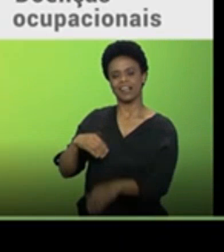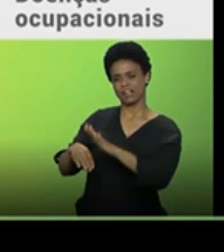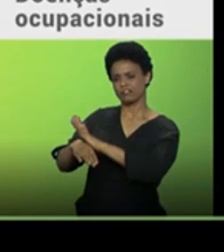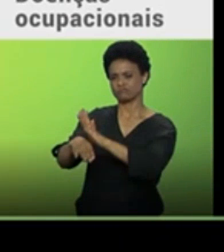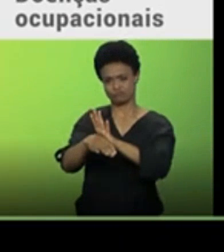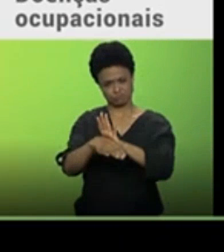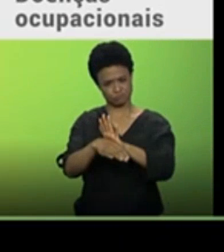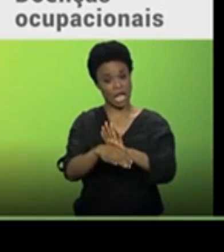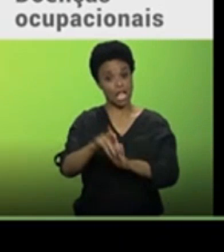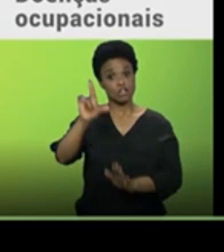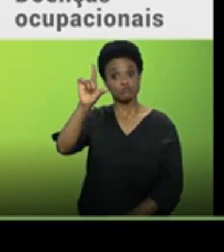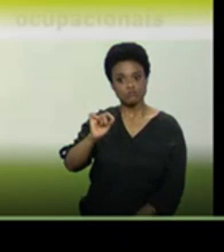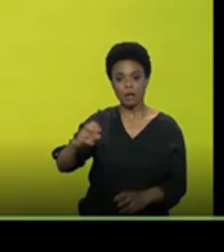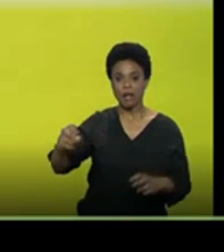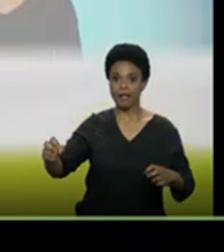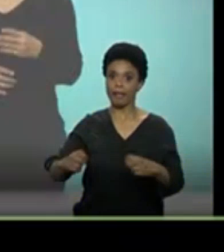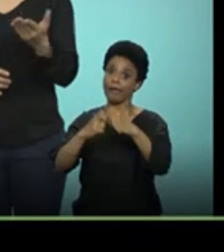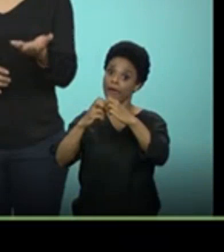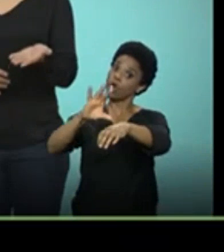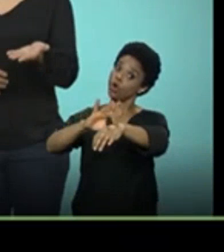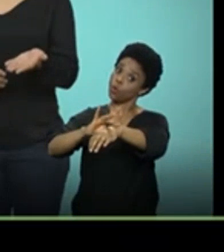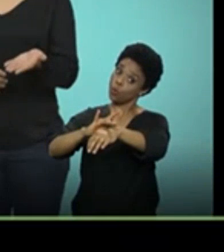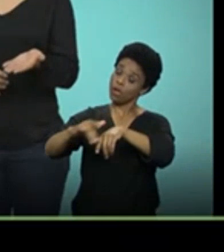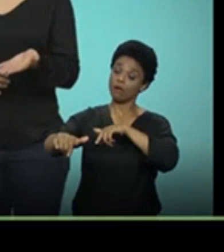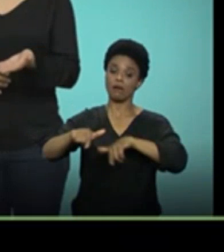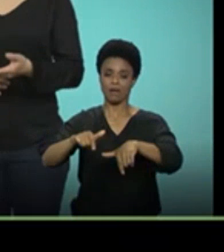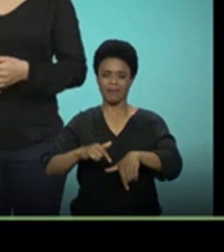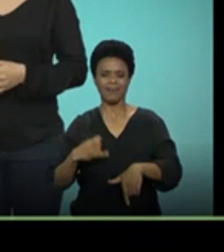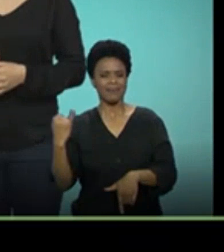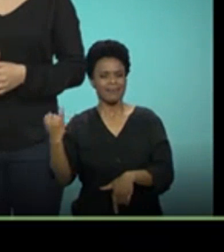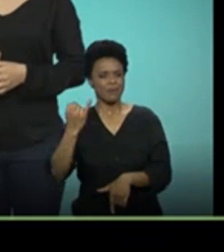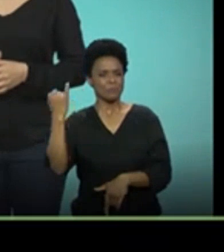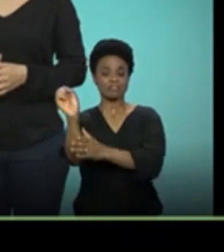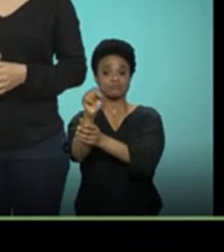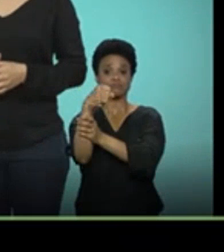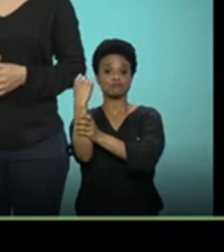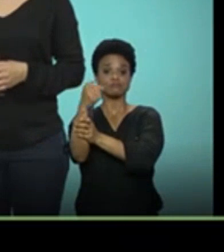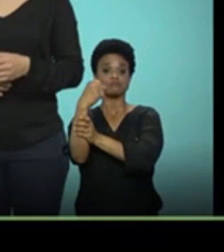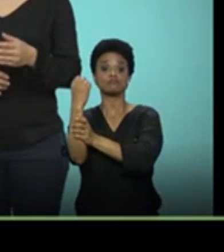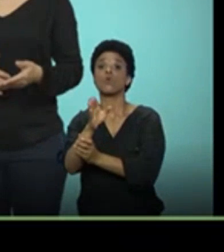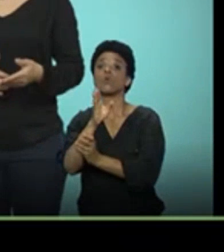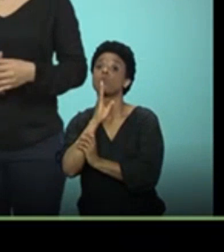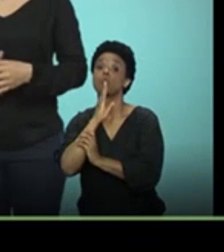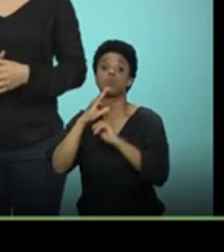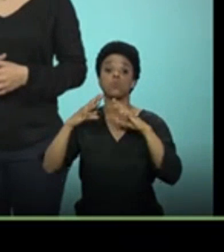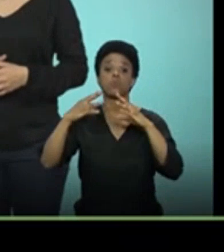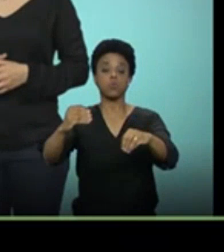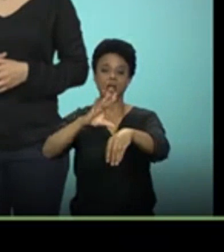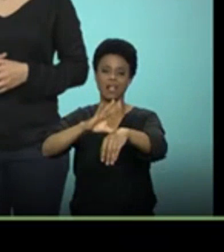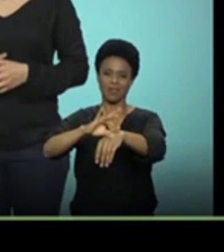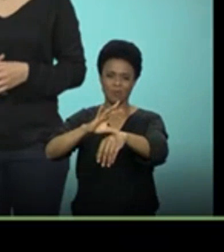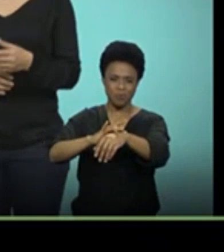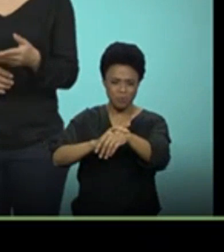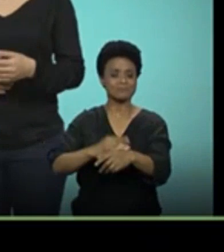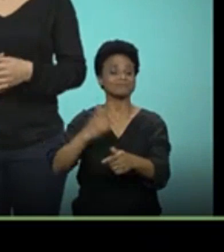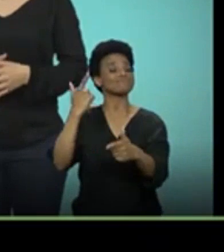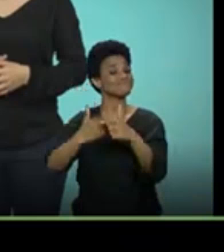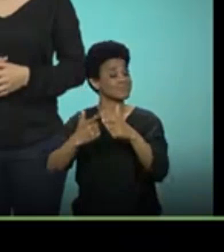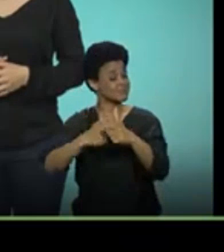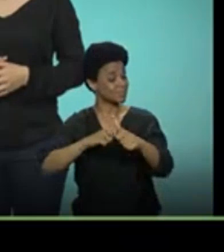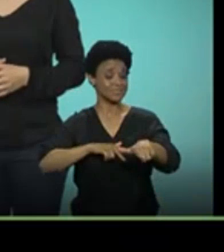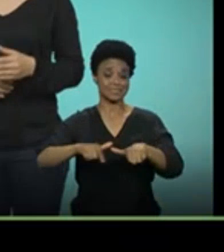muitos acidentes e doenças ocupacionais. É muito importante para o fisioterapeuta conhecer as doenças que mais acometem os